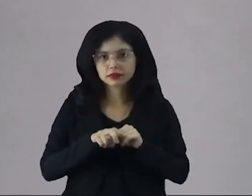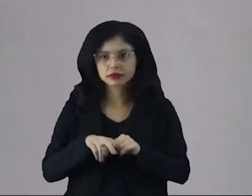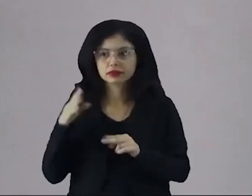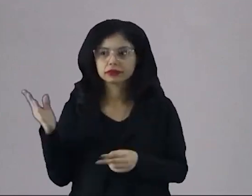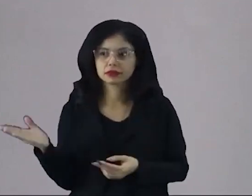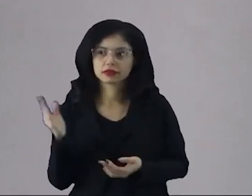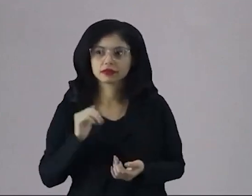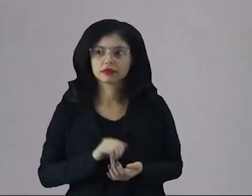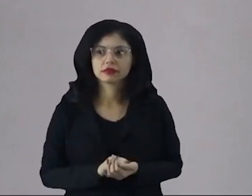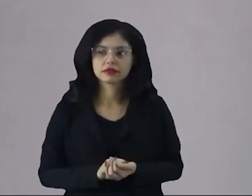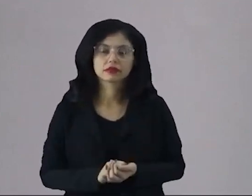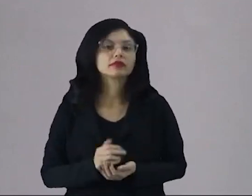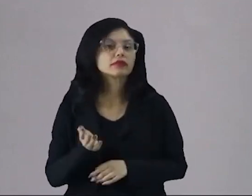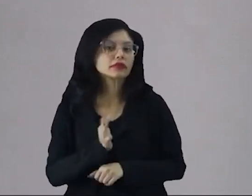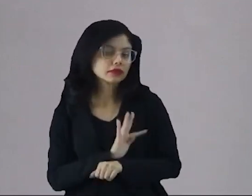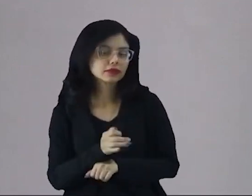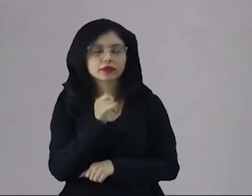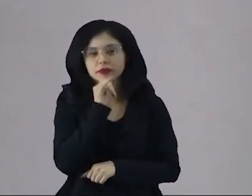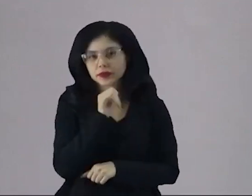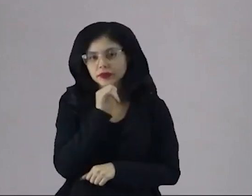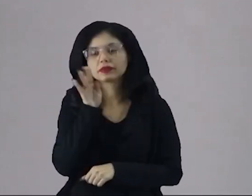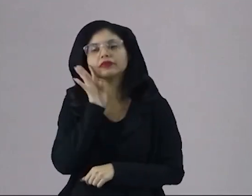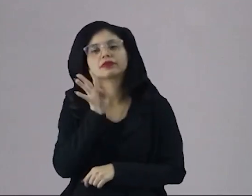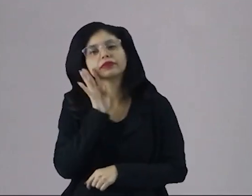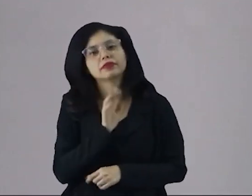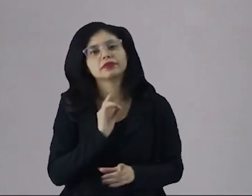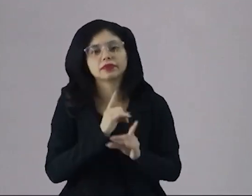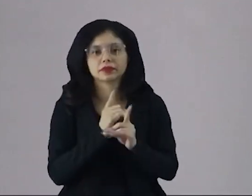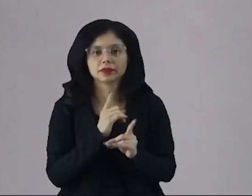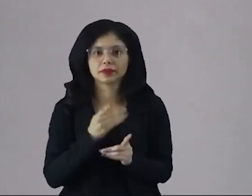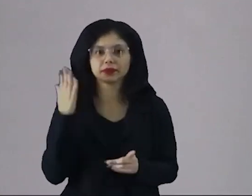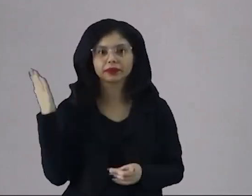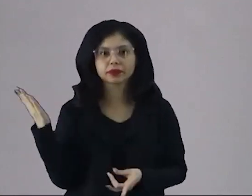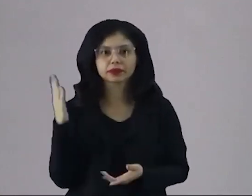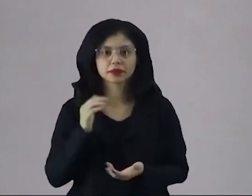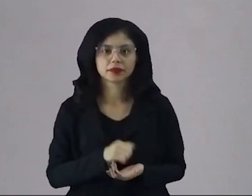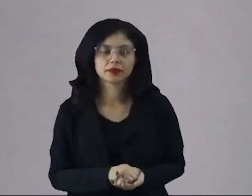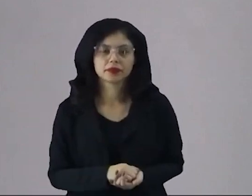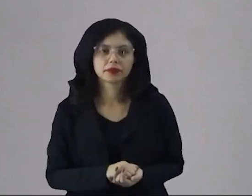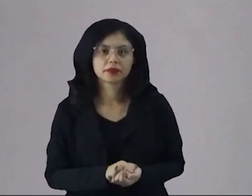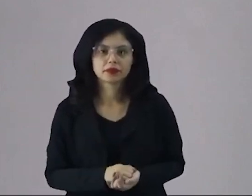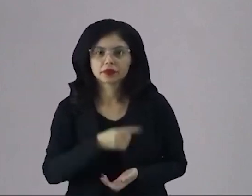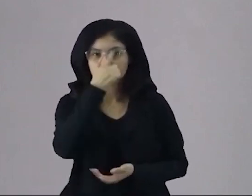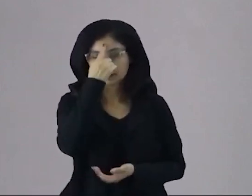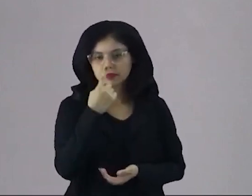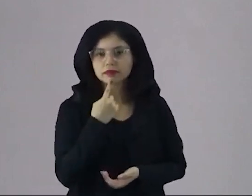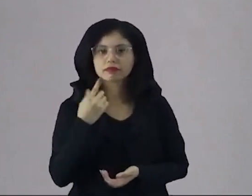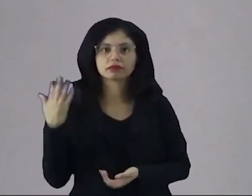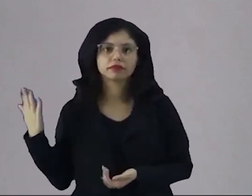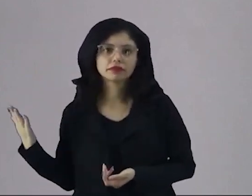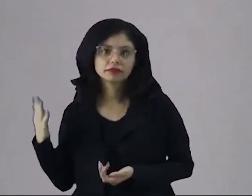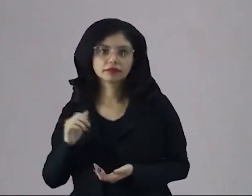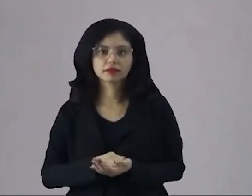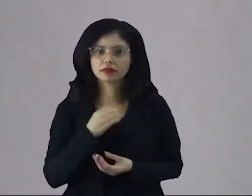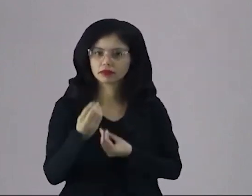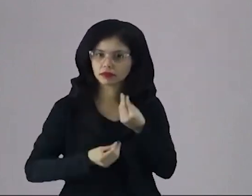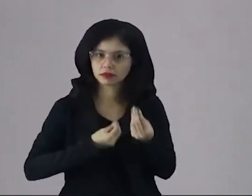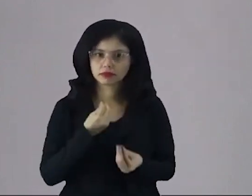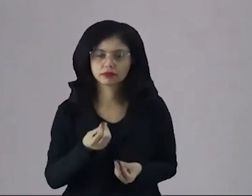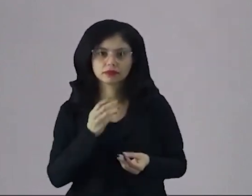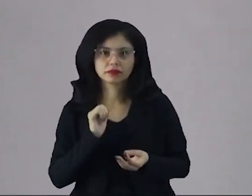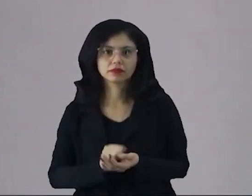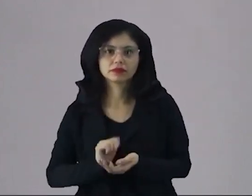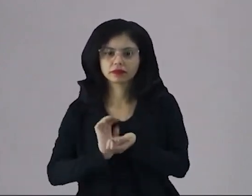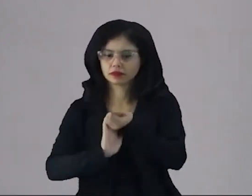Então, nos filmes, às vezes, é um exemplo legal para a gente identificar esse tipo de imagem que eu estou mostrando para vocês. Como